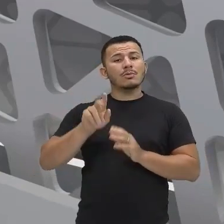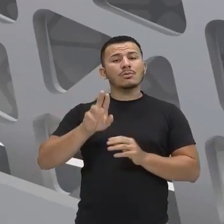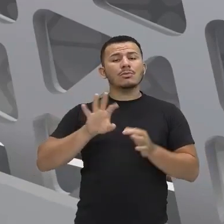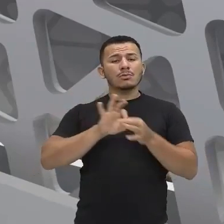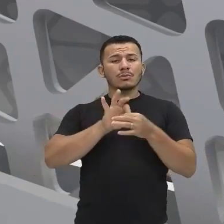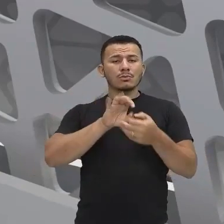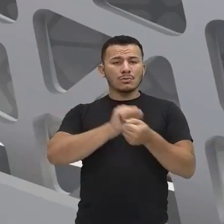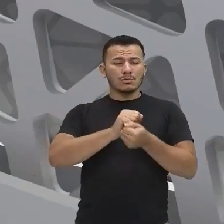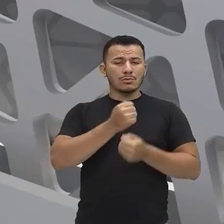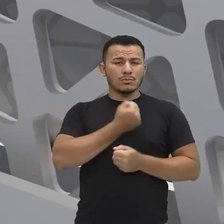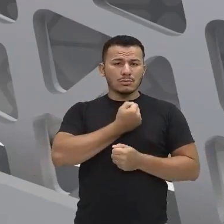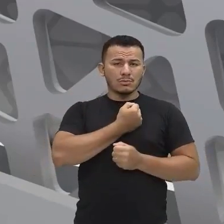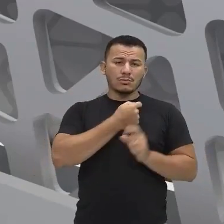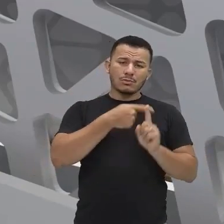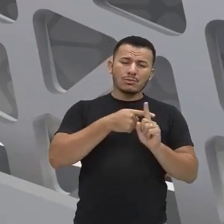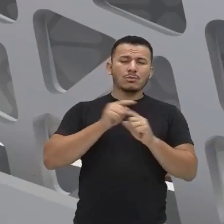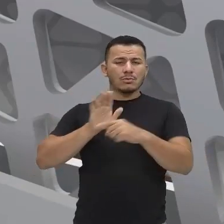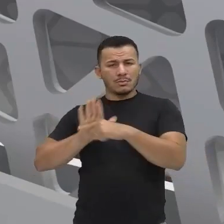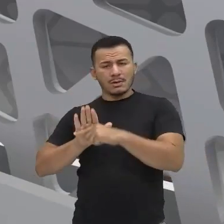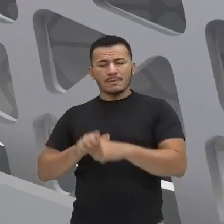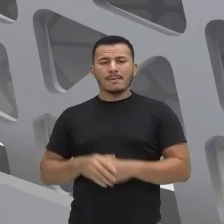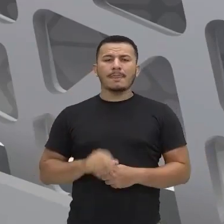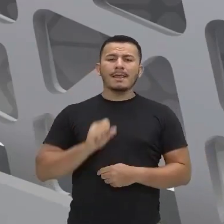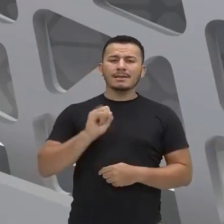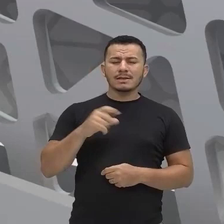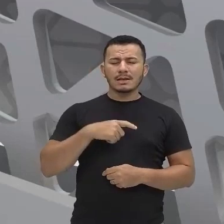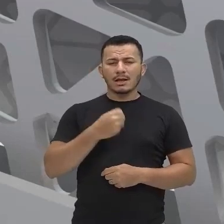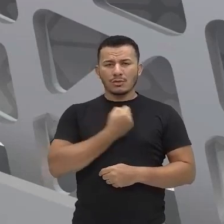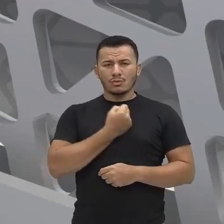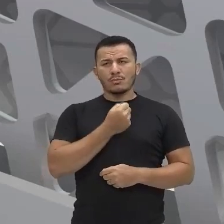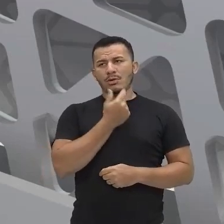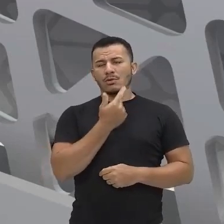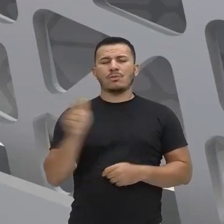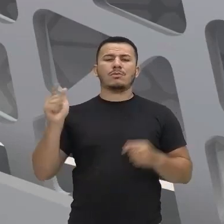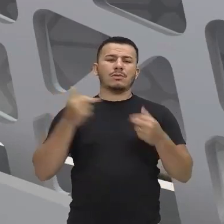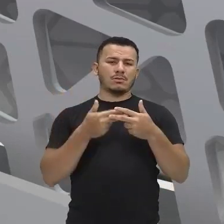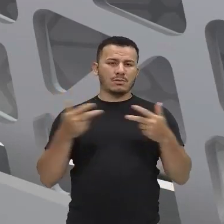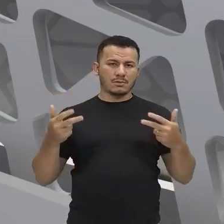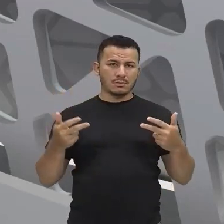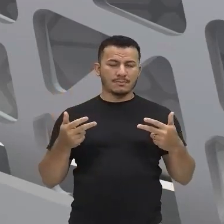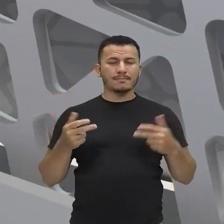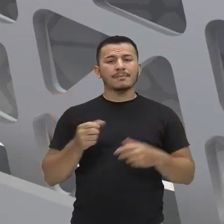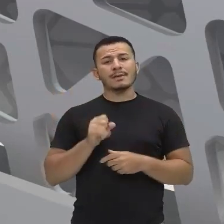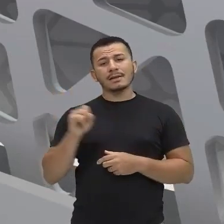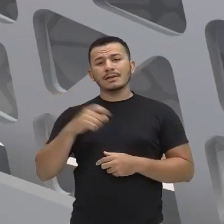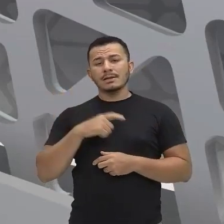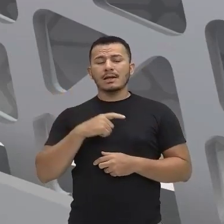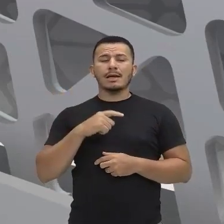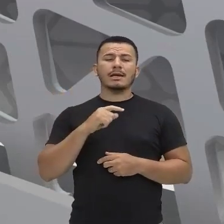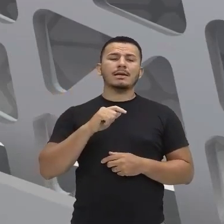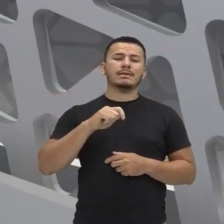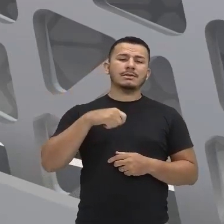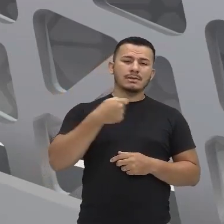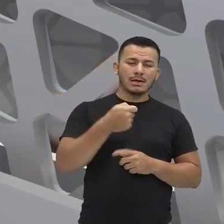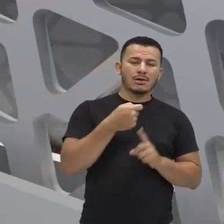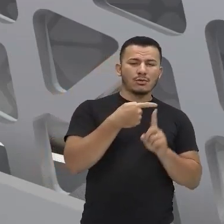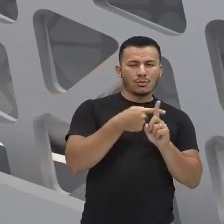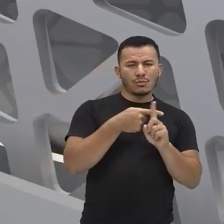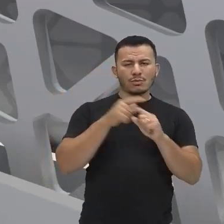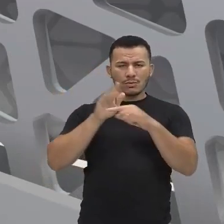meu povo. Quando envolve número, é outra história. Se tiver sinal com